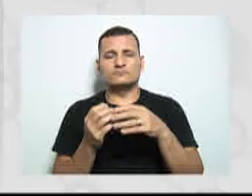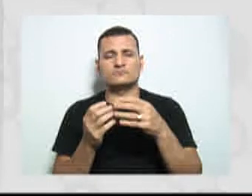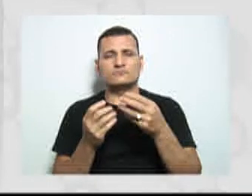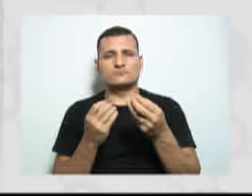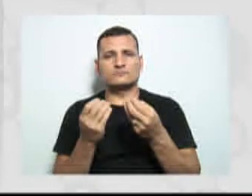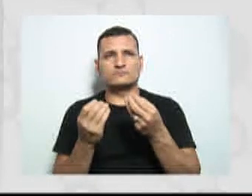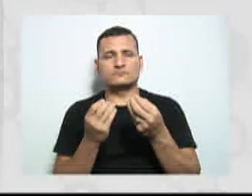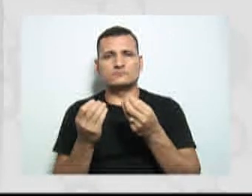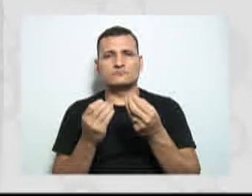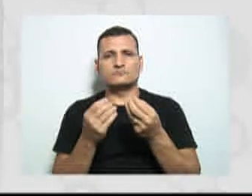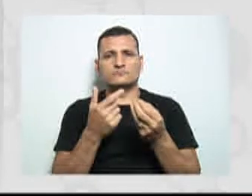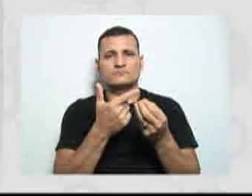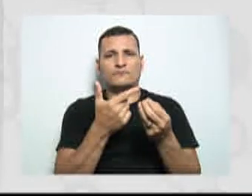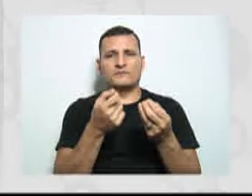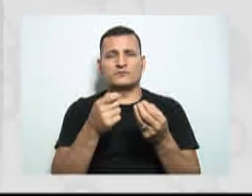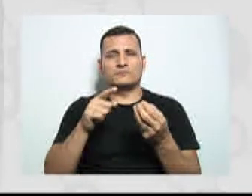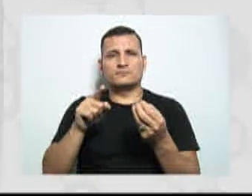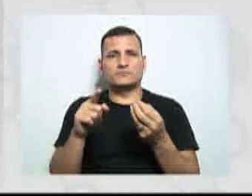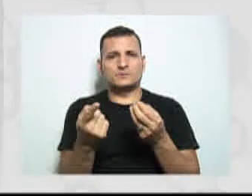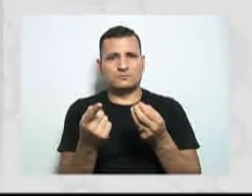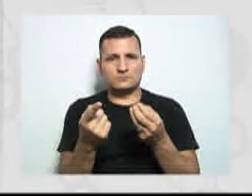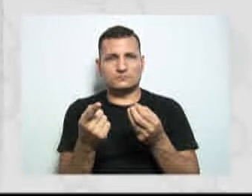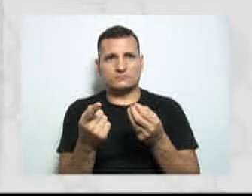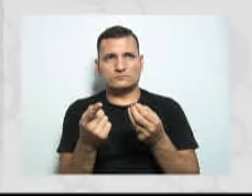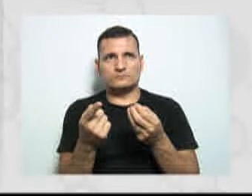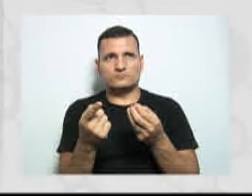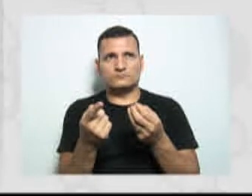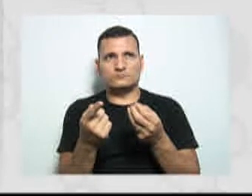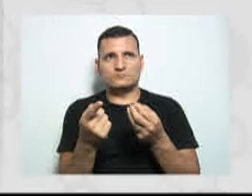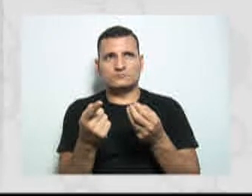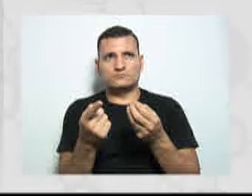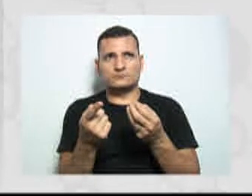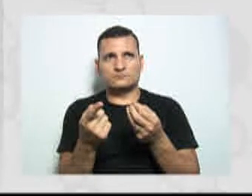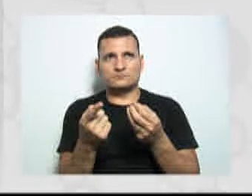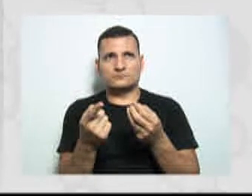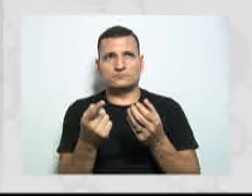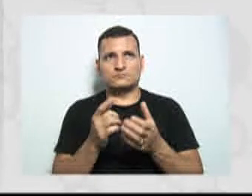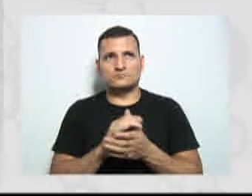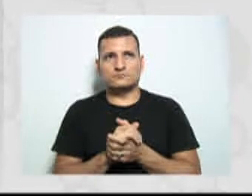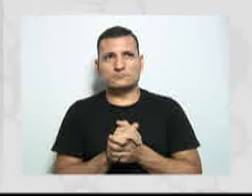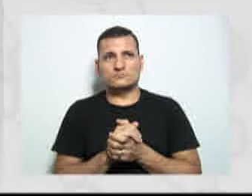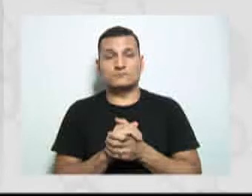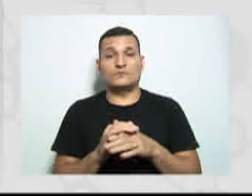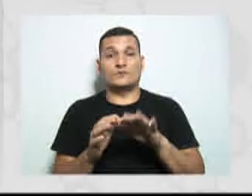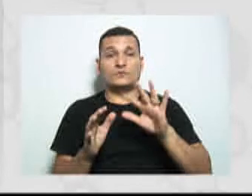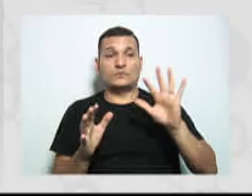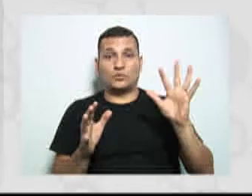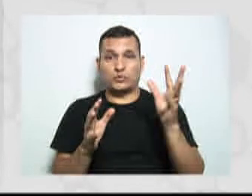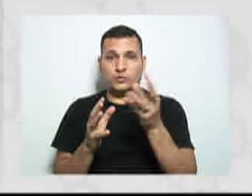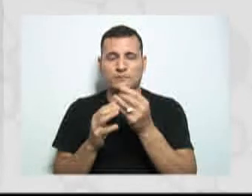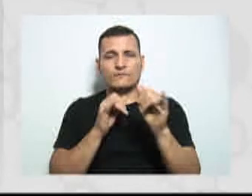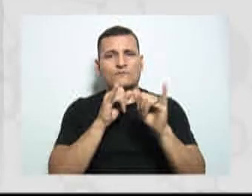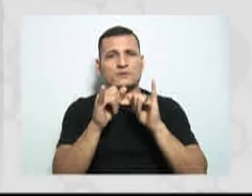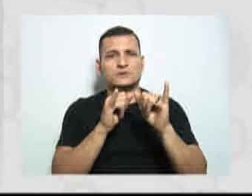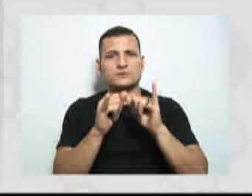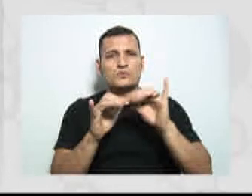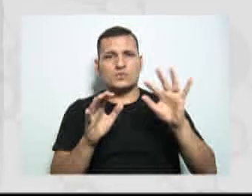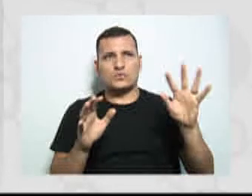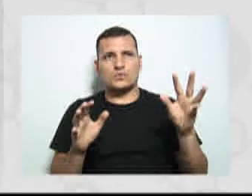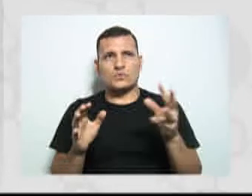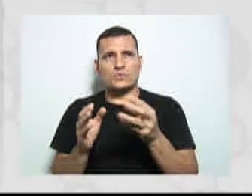chegar nesses 20.000 aqui? Simplesmente eu vou pegar toda a informação que eu tive, isso pelo